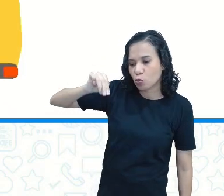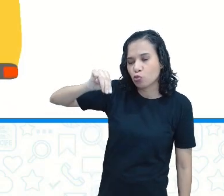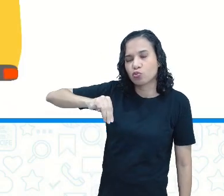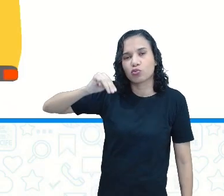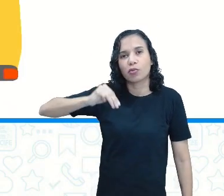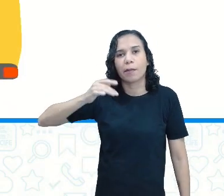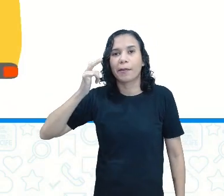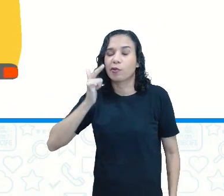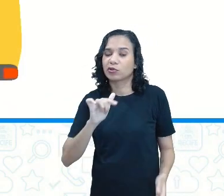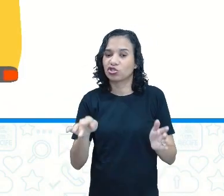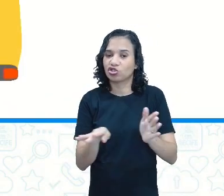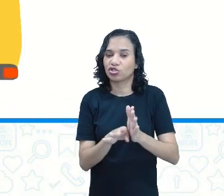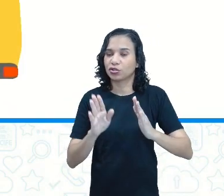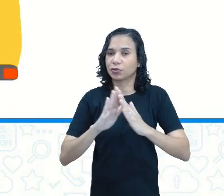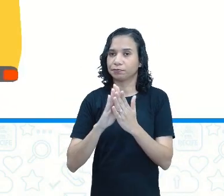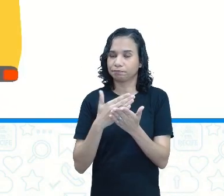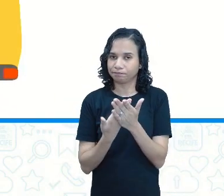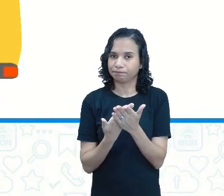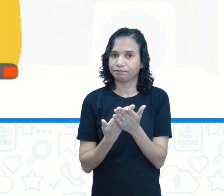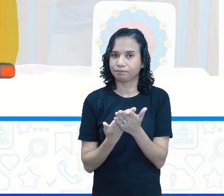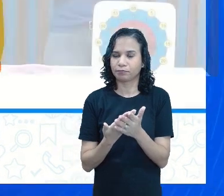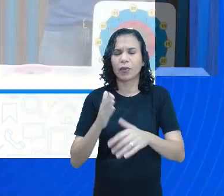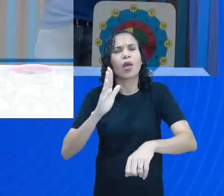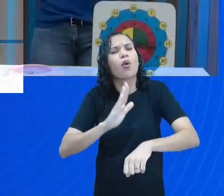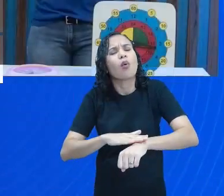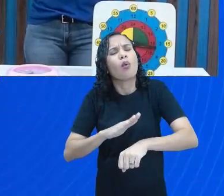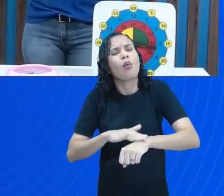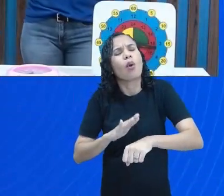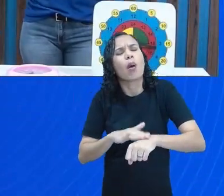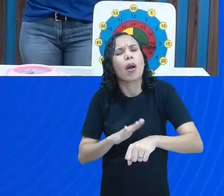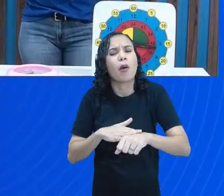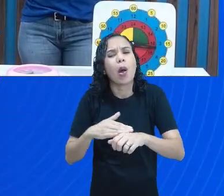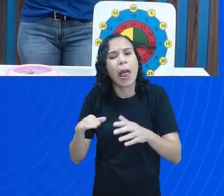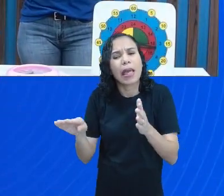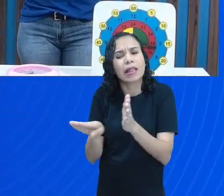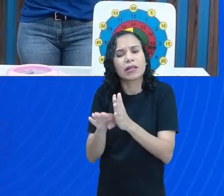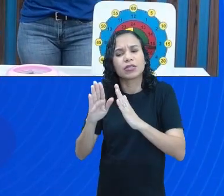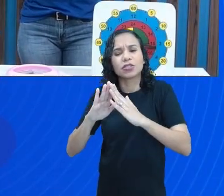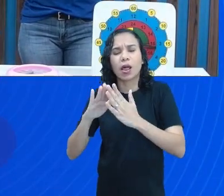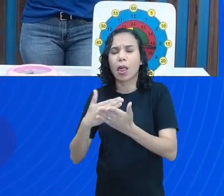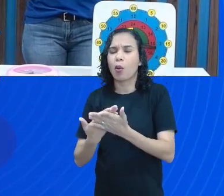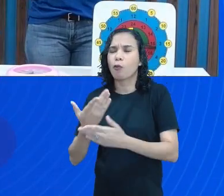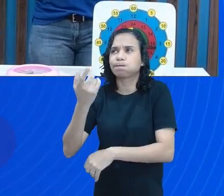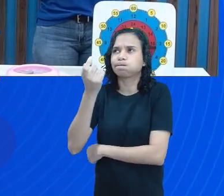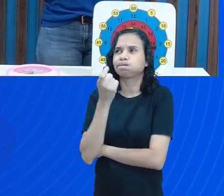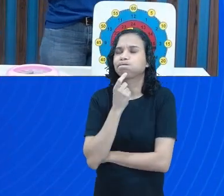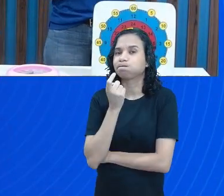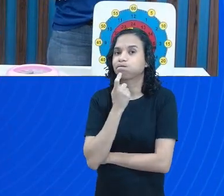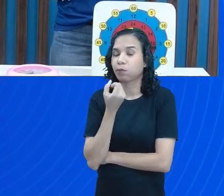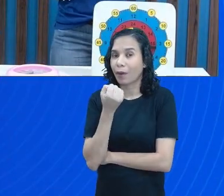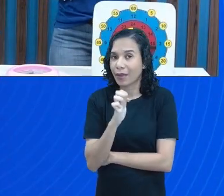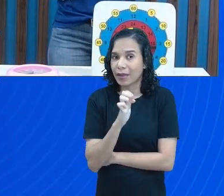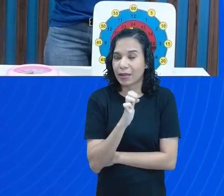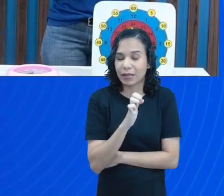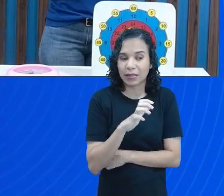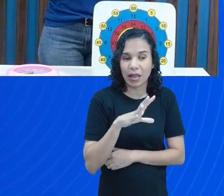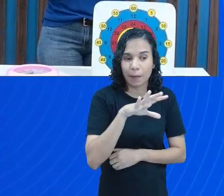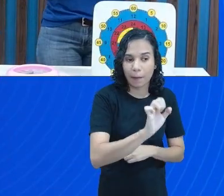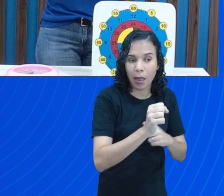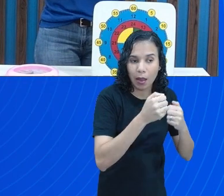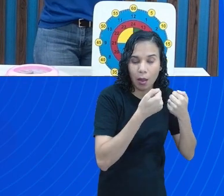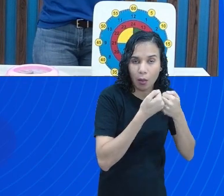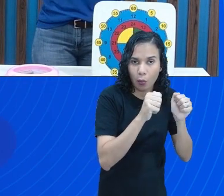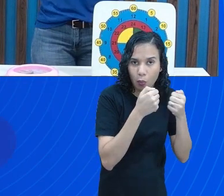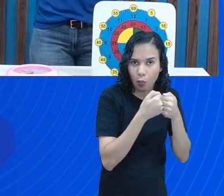para chegar ao seu destino. Que horas Miguel chega na escola? Então, se ele sai às 12 horas e